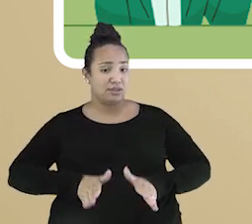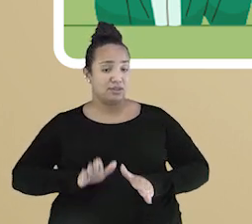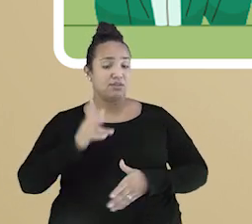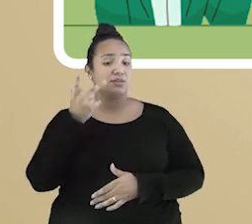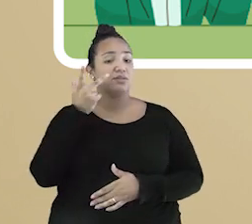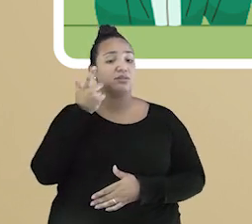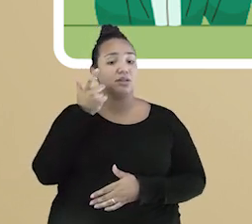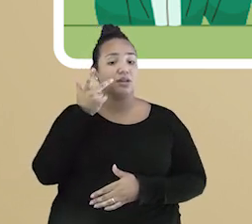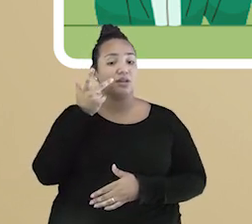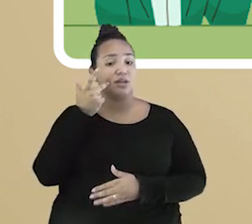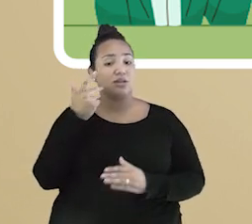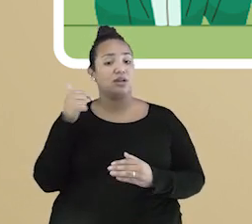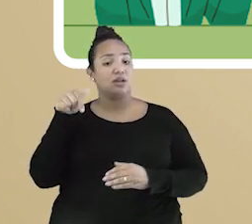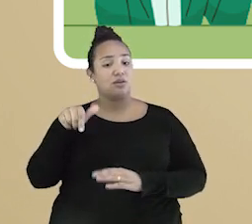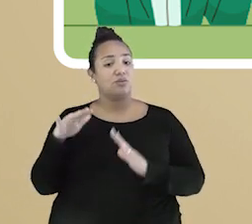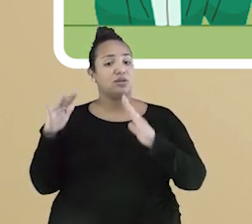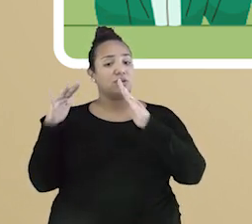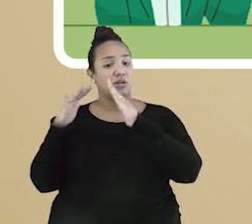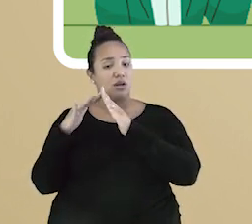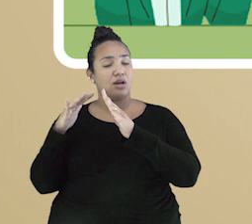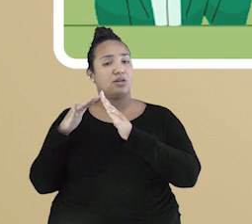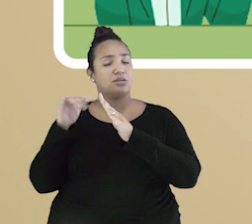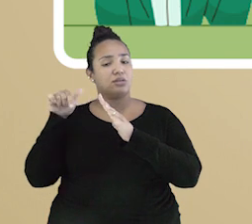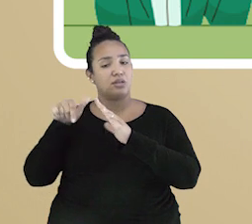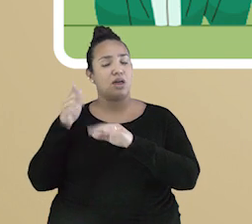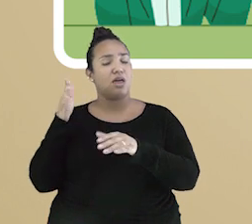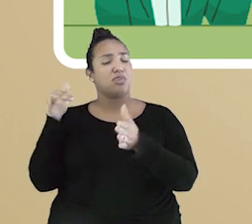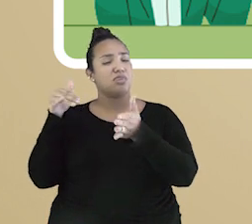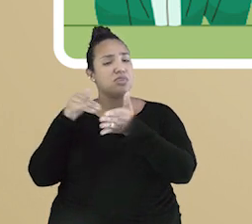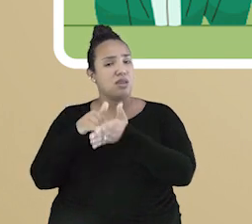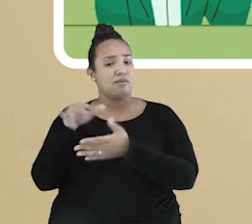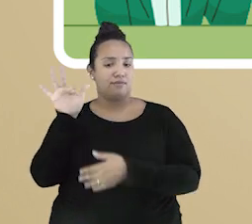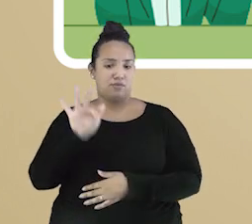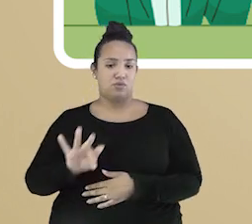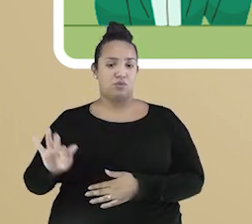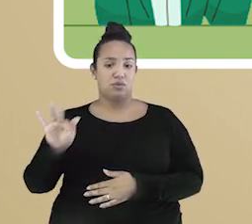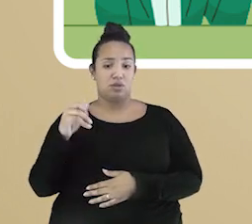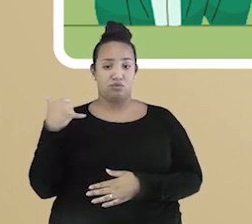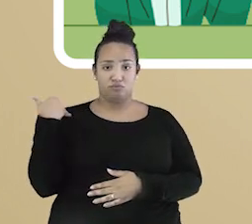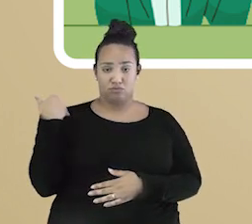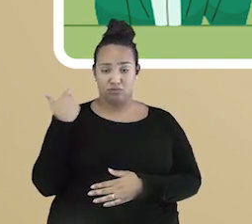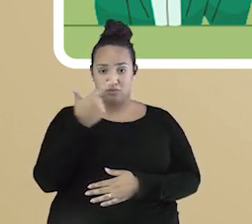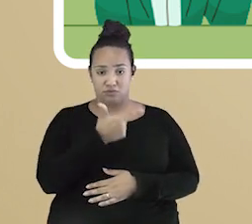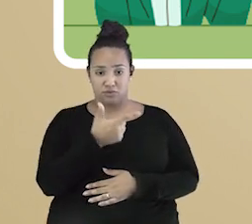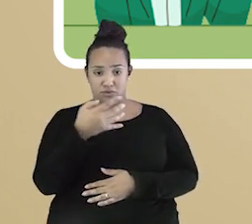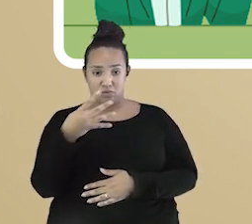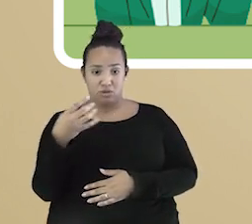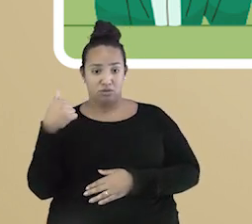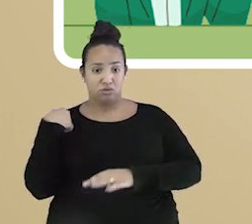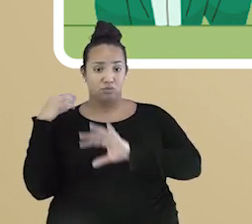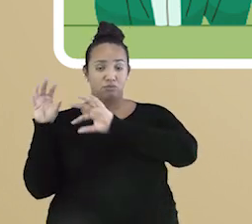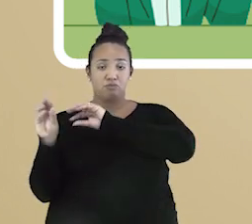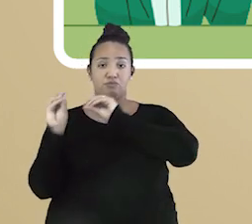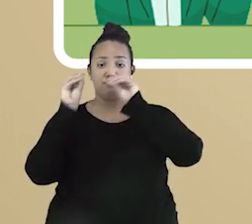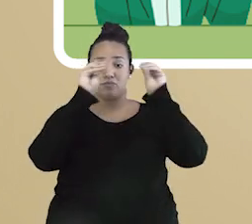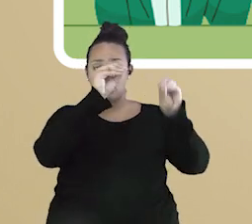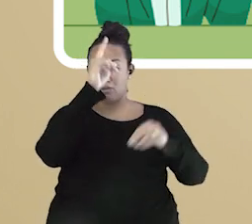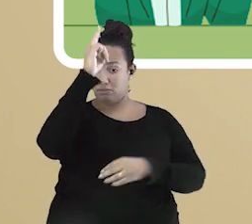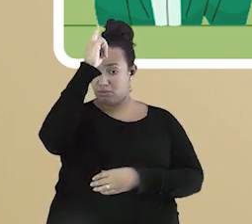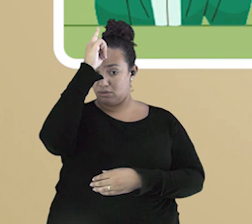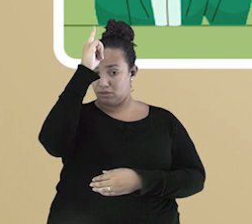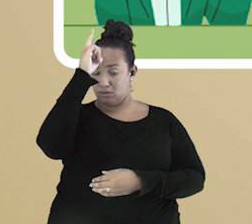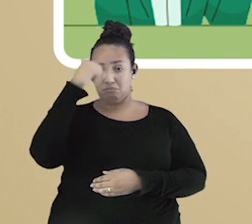e morei com meus pais neste estado até ingressar na faculdade. Aos 24 anos, eu me mudei para a Alemanha para